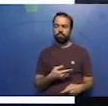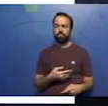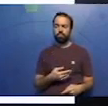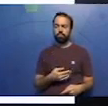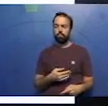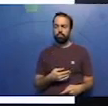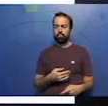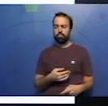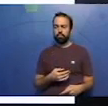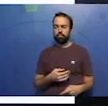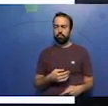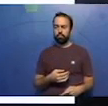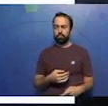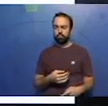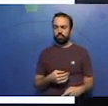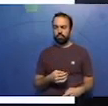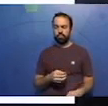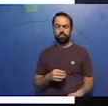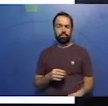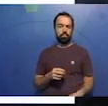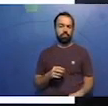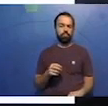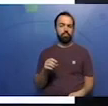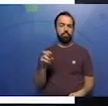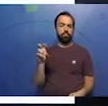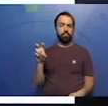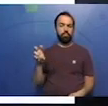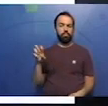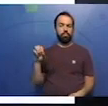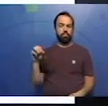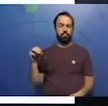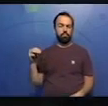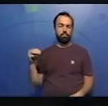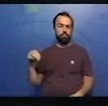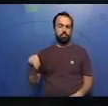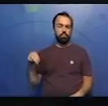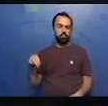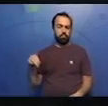Faltam 5 minutos para as 8 horas.